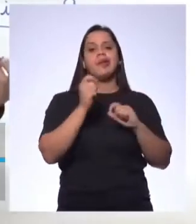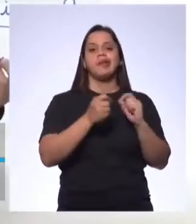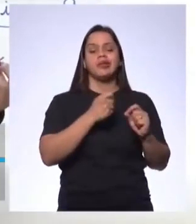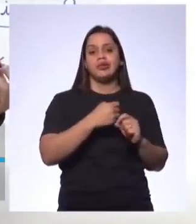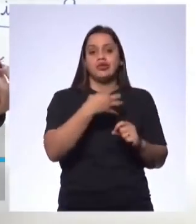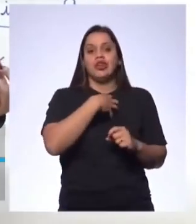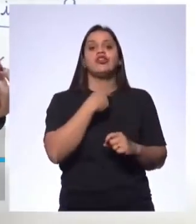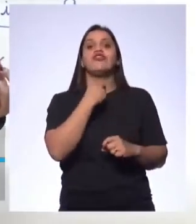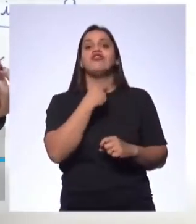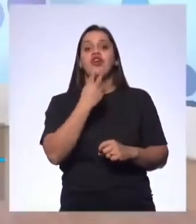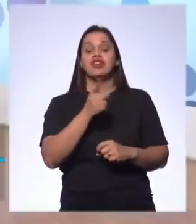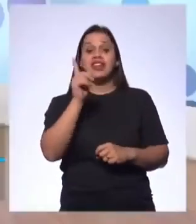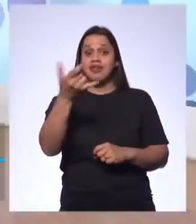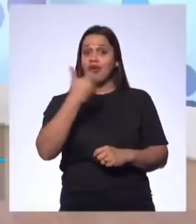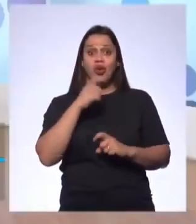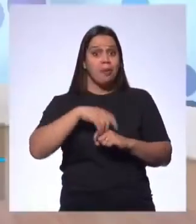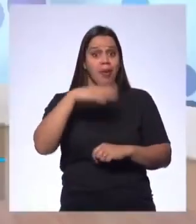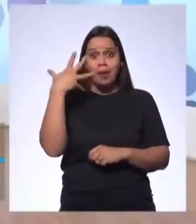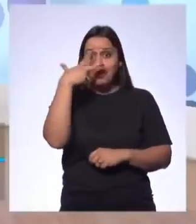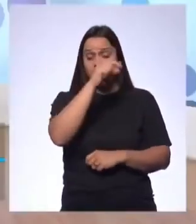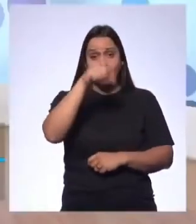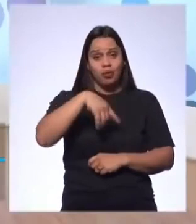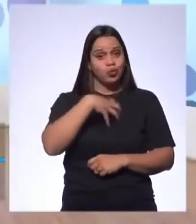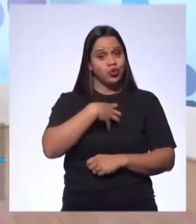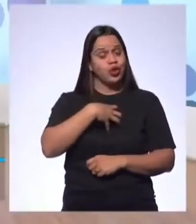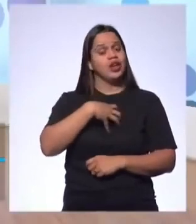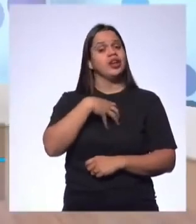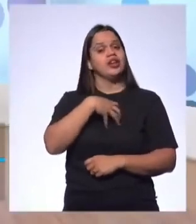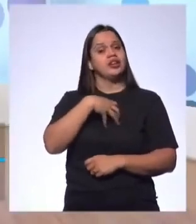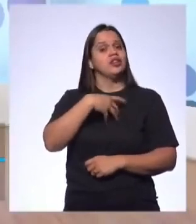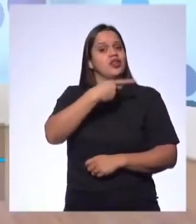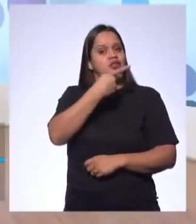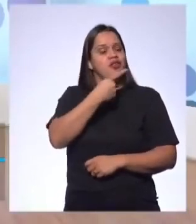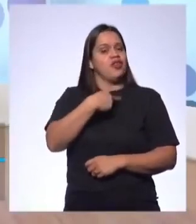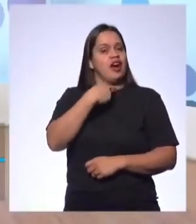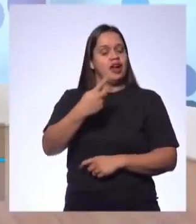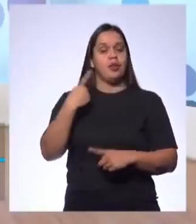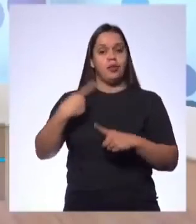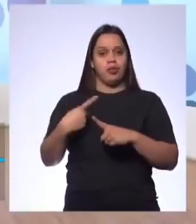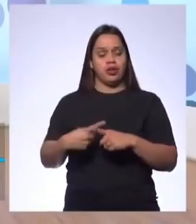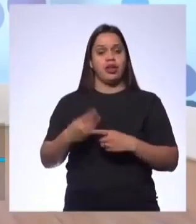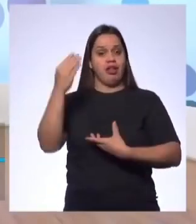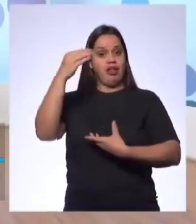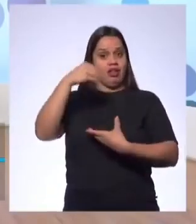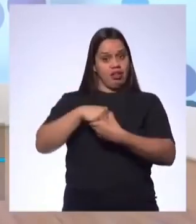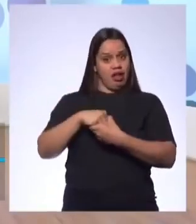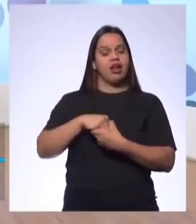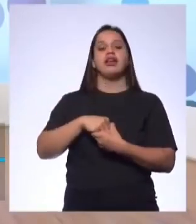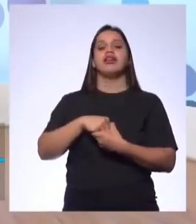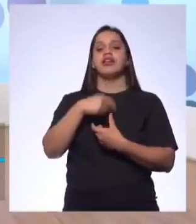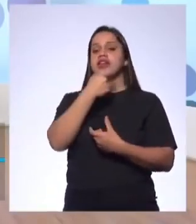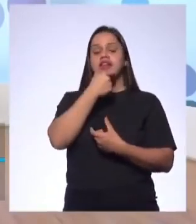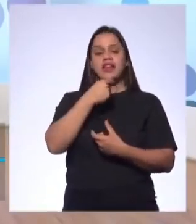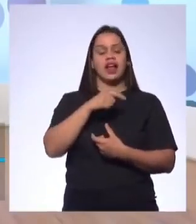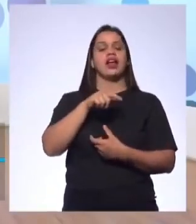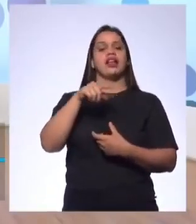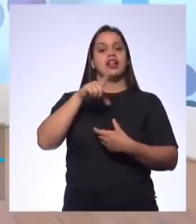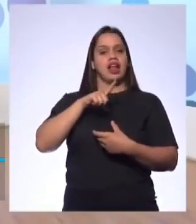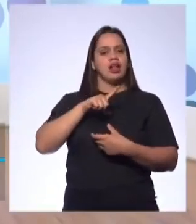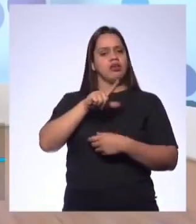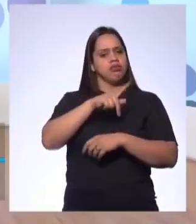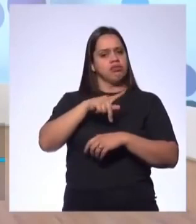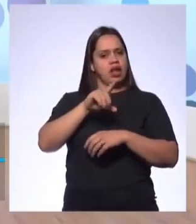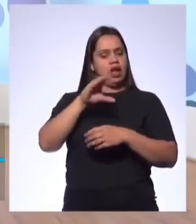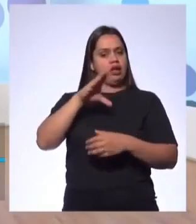sotaque. Olha que legal. E falando na Inglaterra, né, porque lá na Inglaterra, dentro de Londres, tem sotaques diferentes, Sim, aqui no Brasil, nosso português